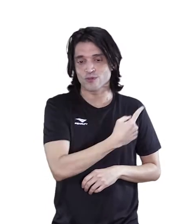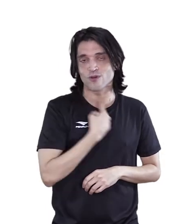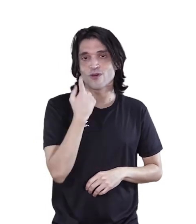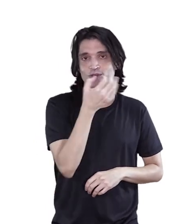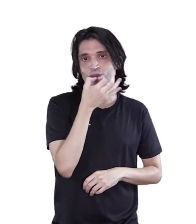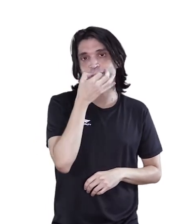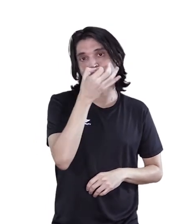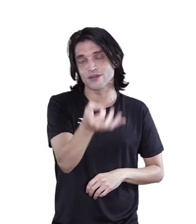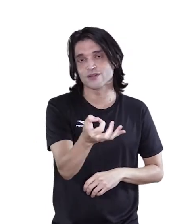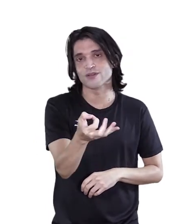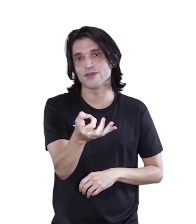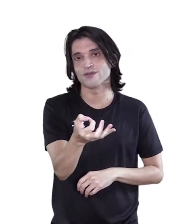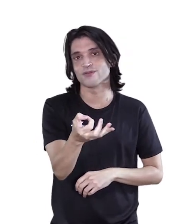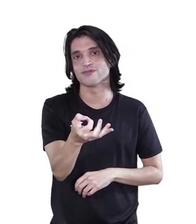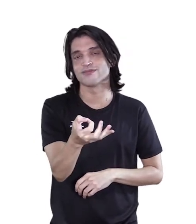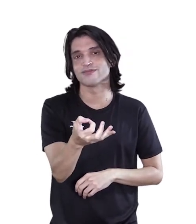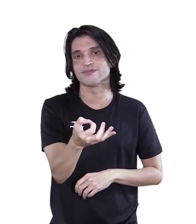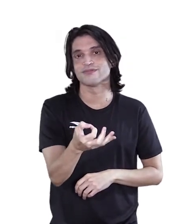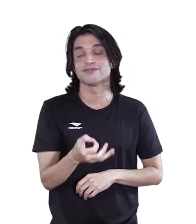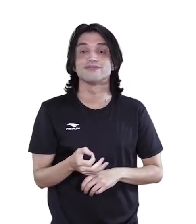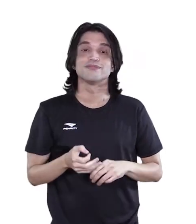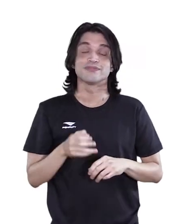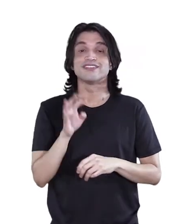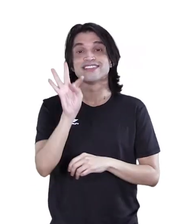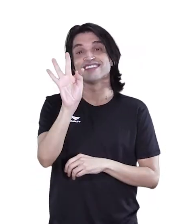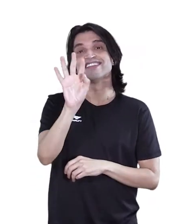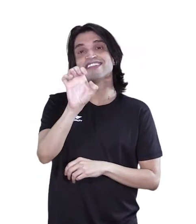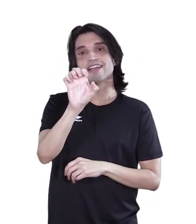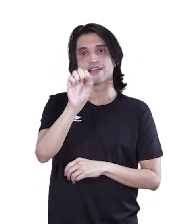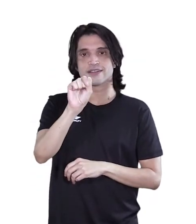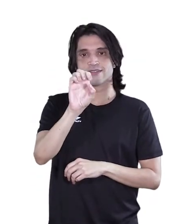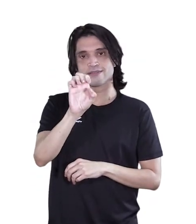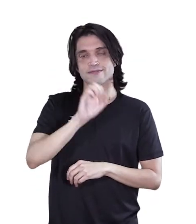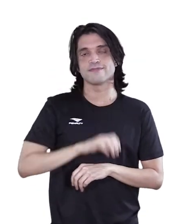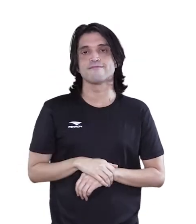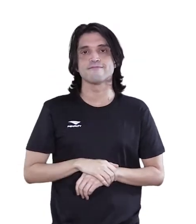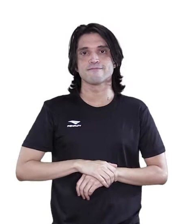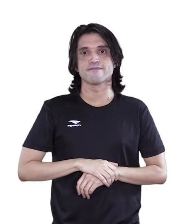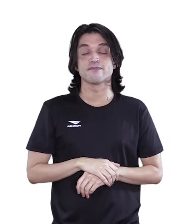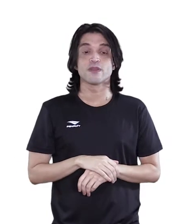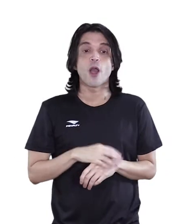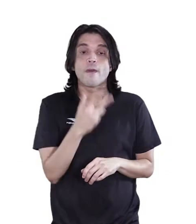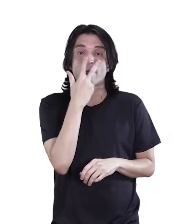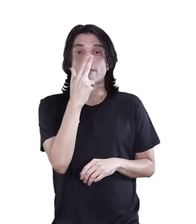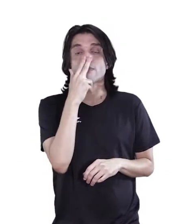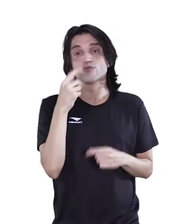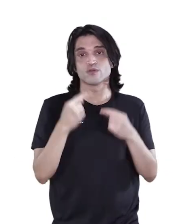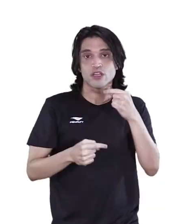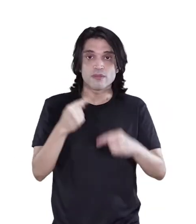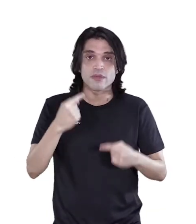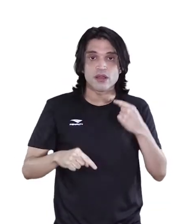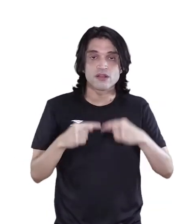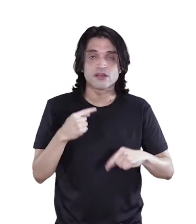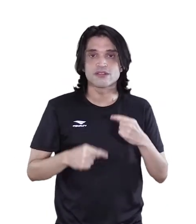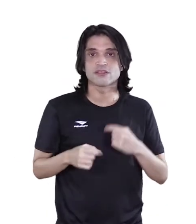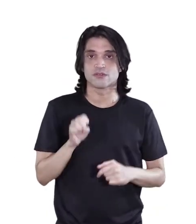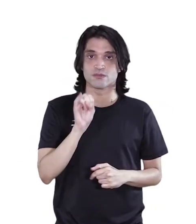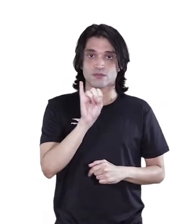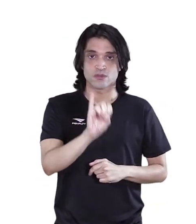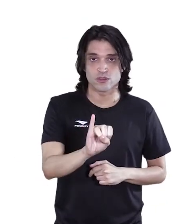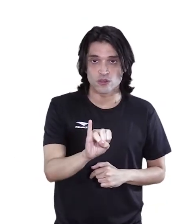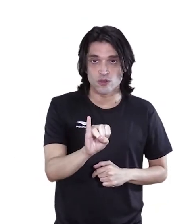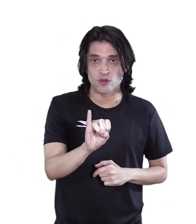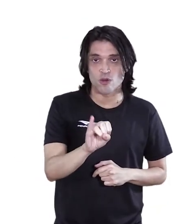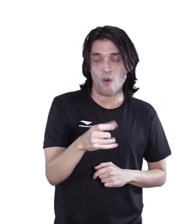também conhecida como tese. É como num debate, se você não tem opinião sobre